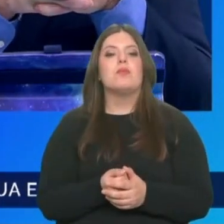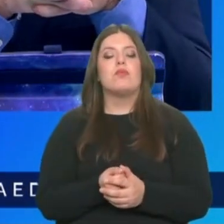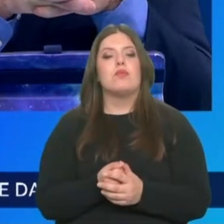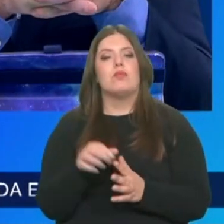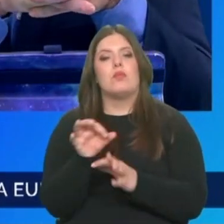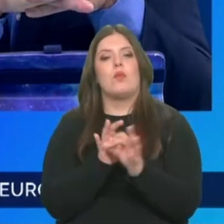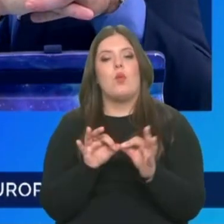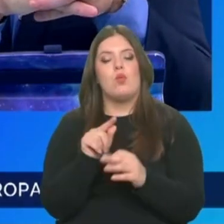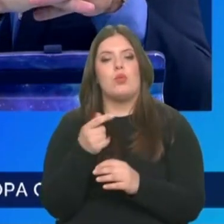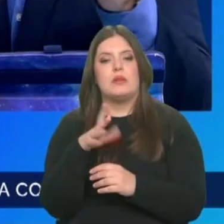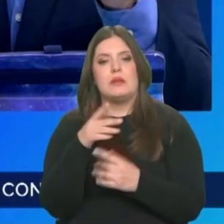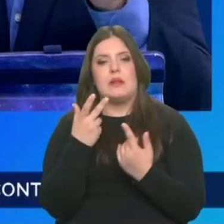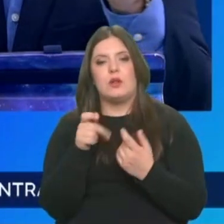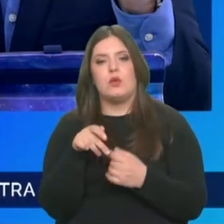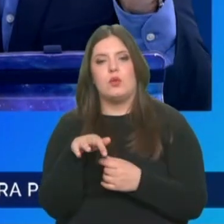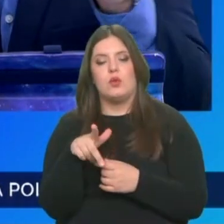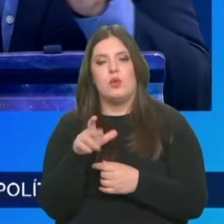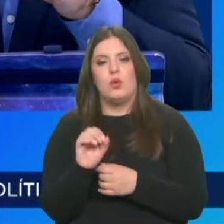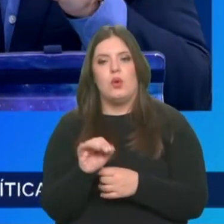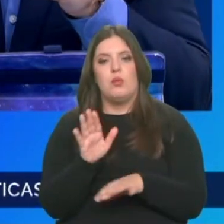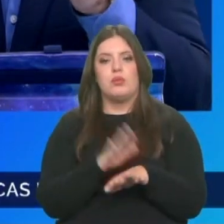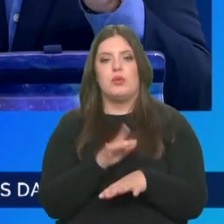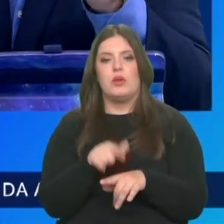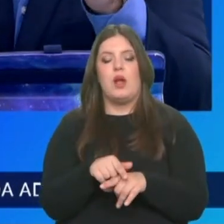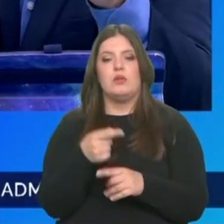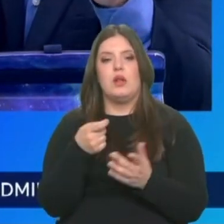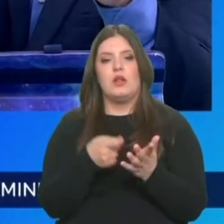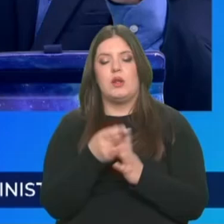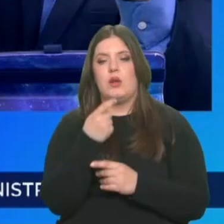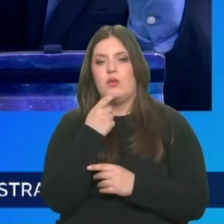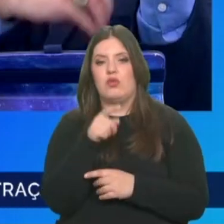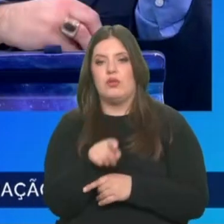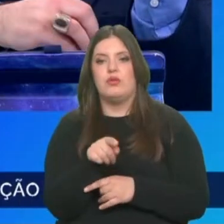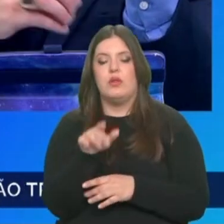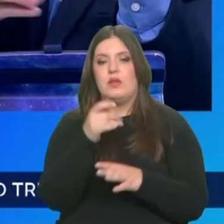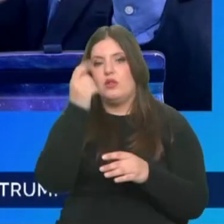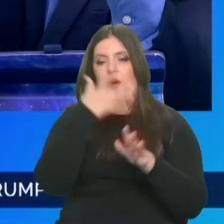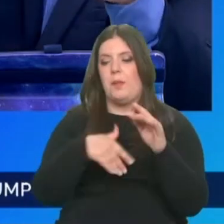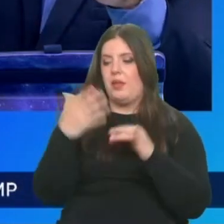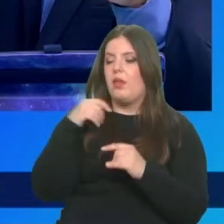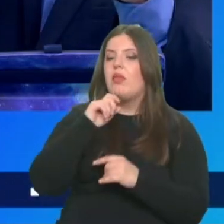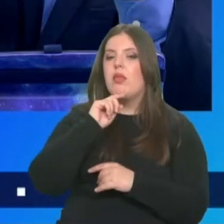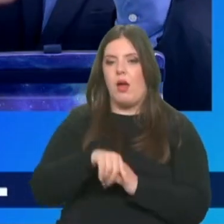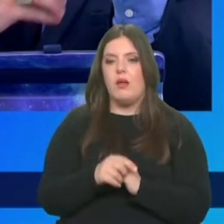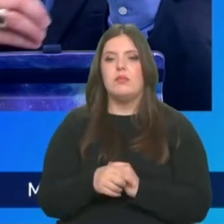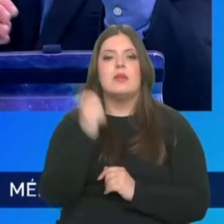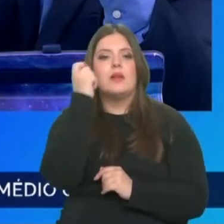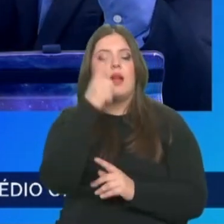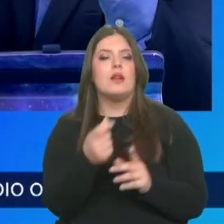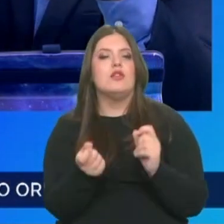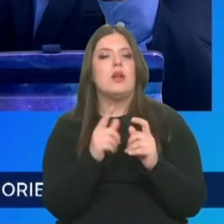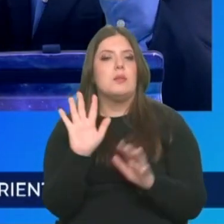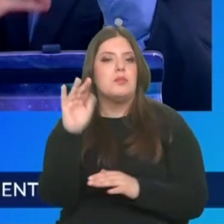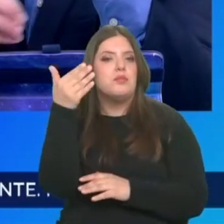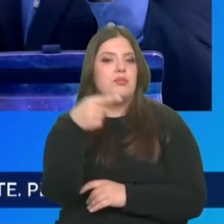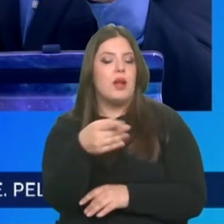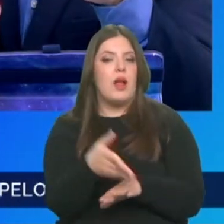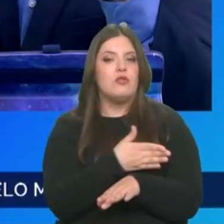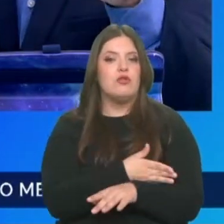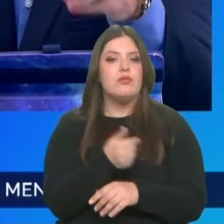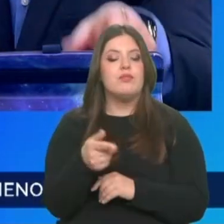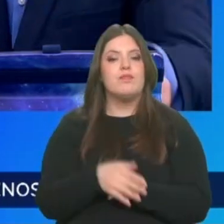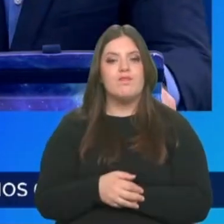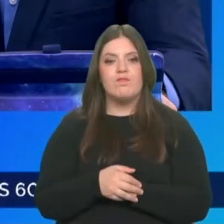buraco negro. E também sabemos que, à custa desta arqueologia, conseguimos fazer a história para trás. Quem é que era a estrela progenitora antes do buraco